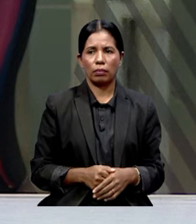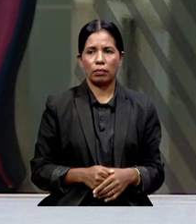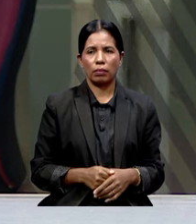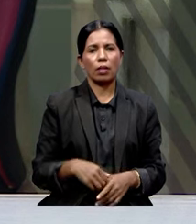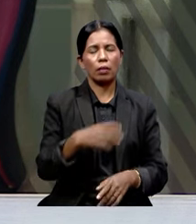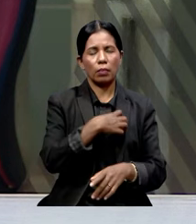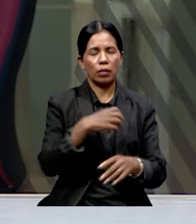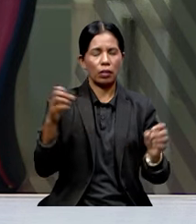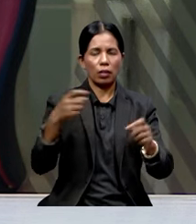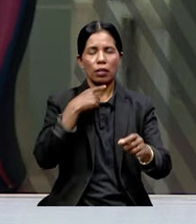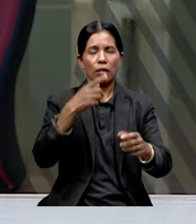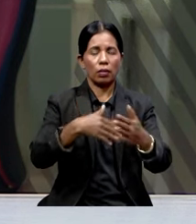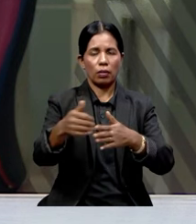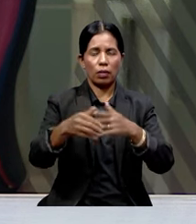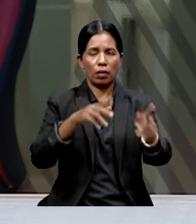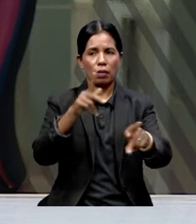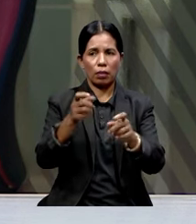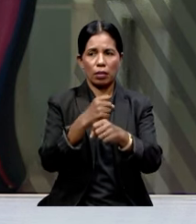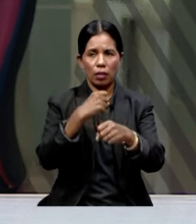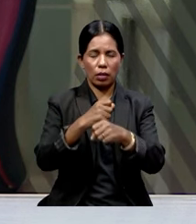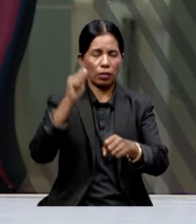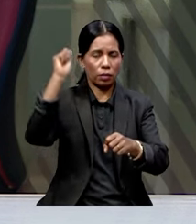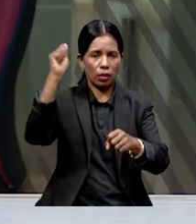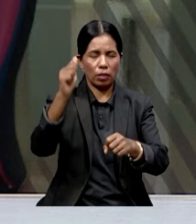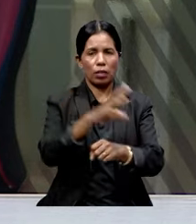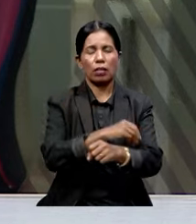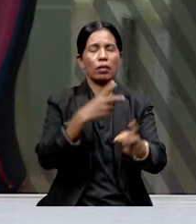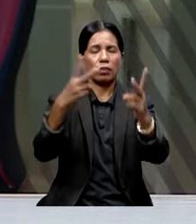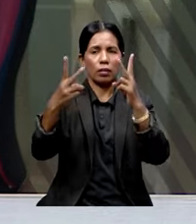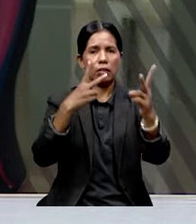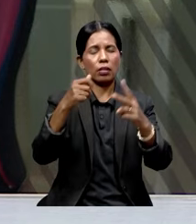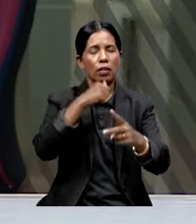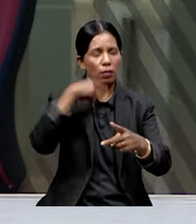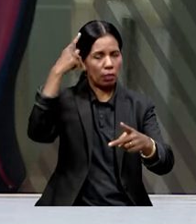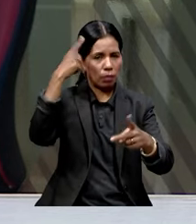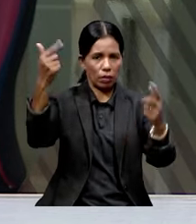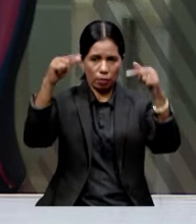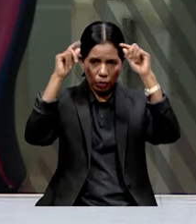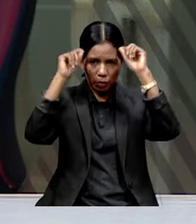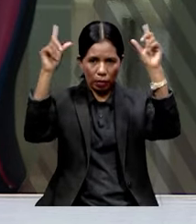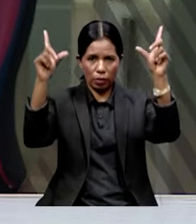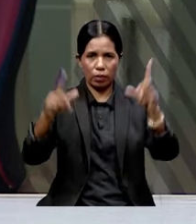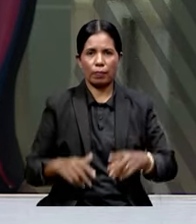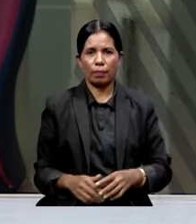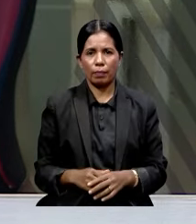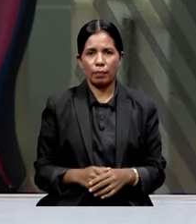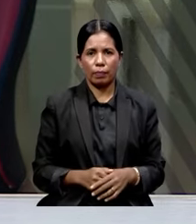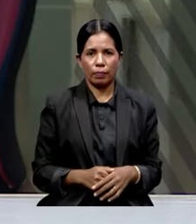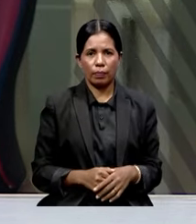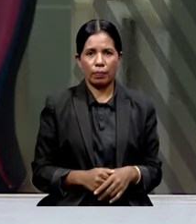Penitele la tolera qualquer cidadão e beato hala manifestação durante visita Papa Francisco e Timor-Leste.